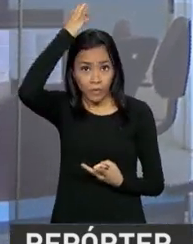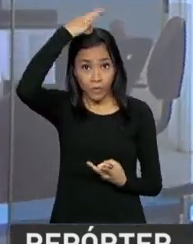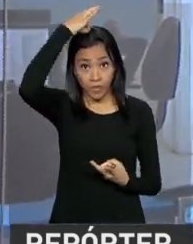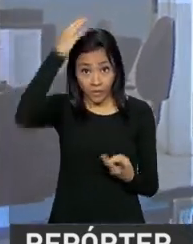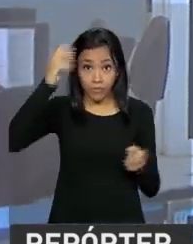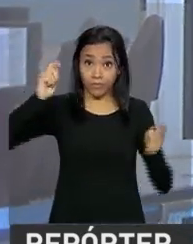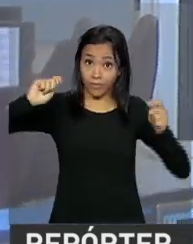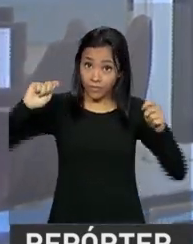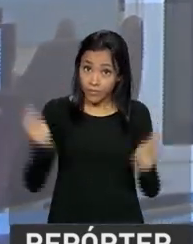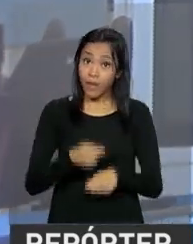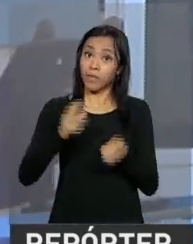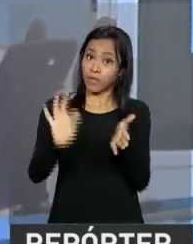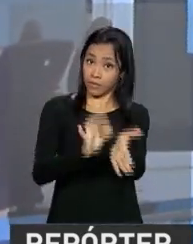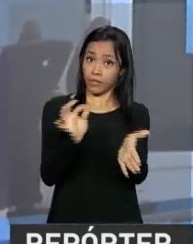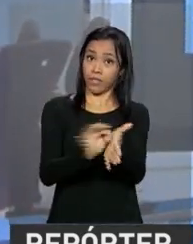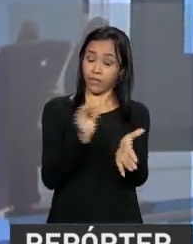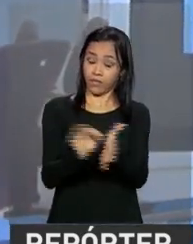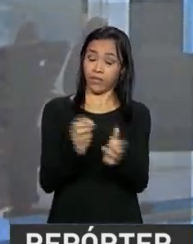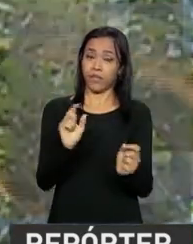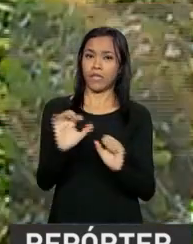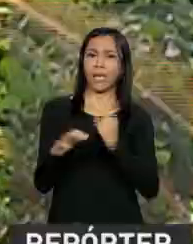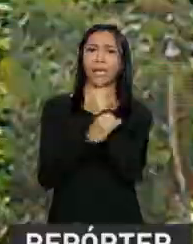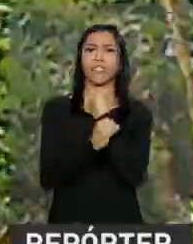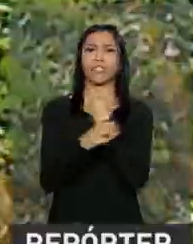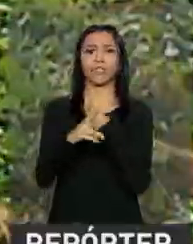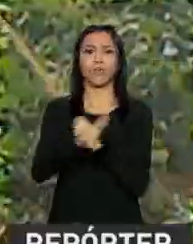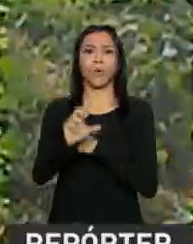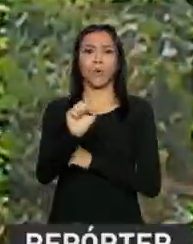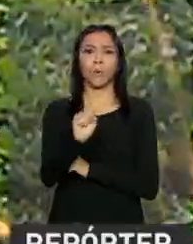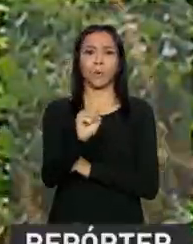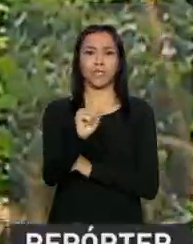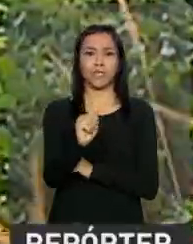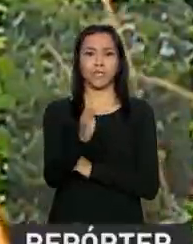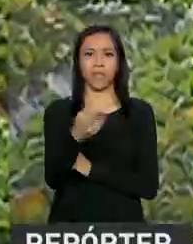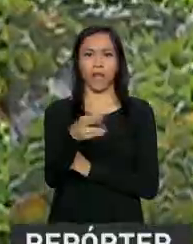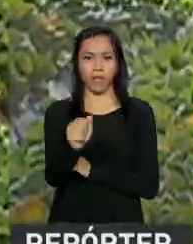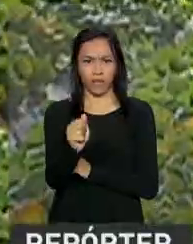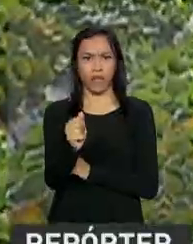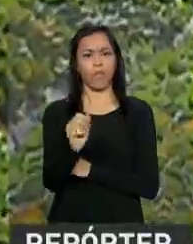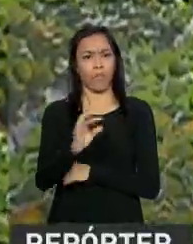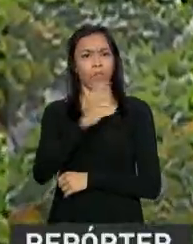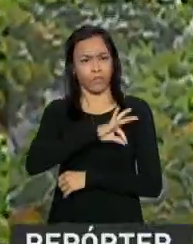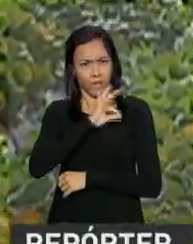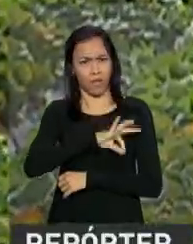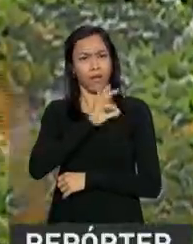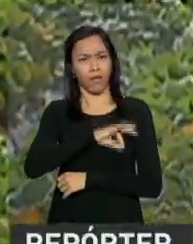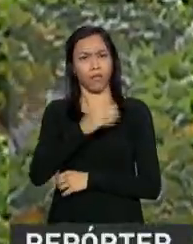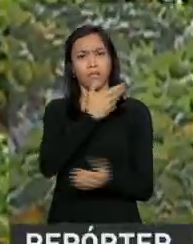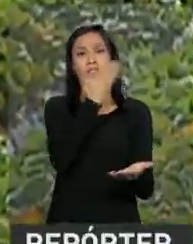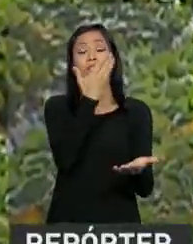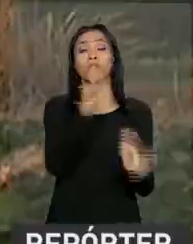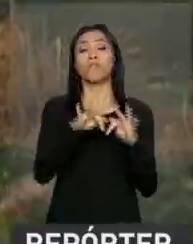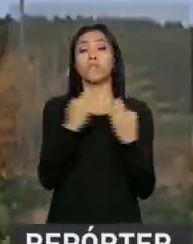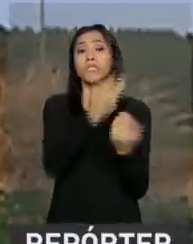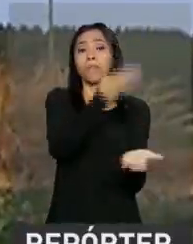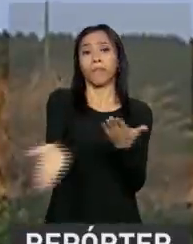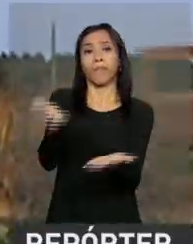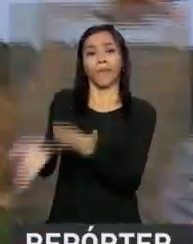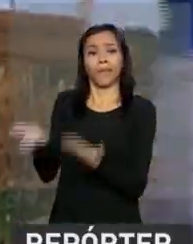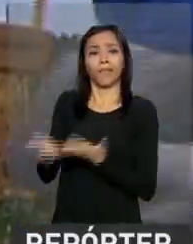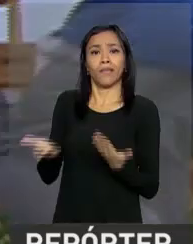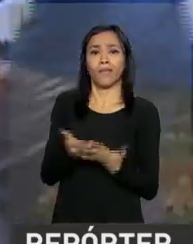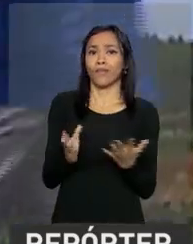inscrever no Garantia Safra. O benefício garante uma renda mínima às famílias que perderam sua produção